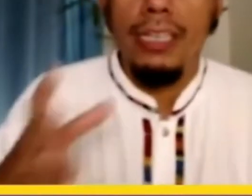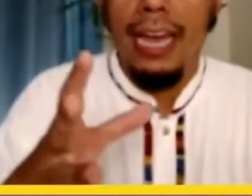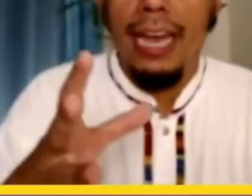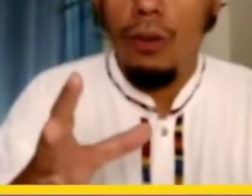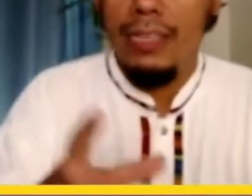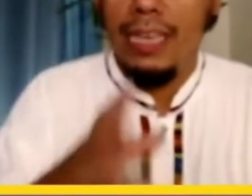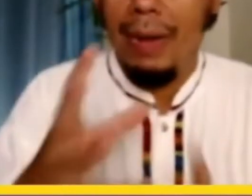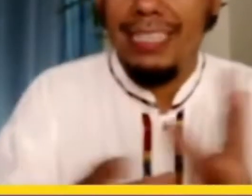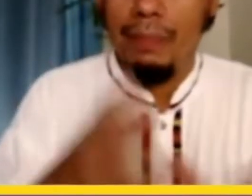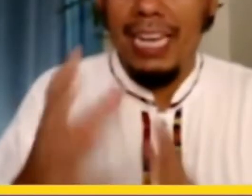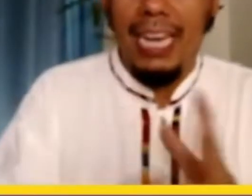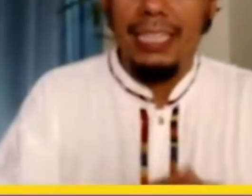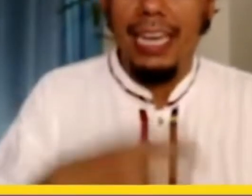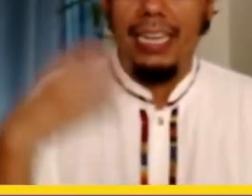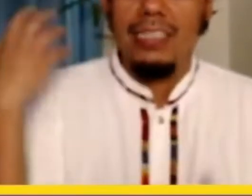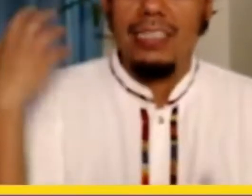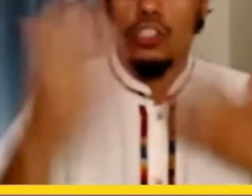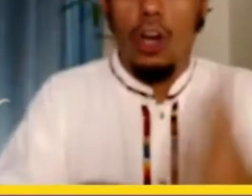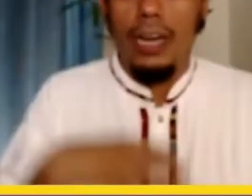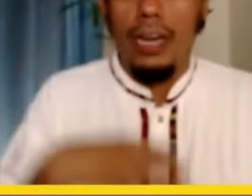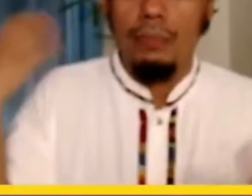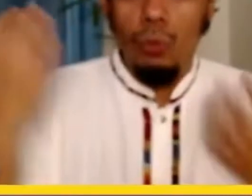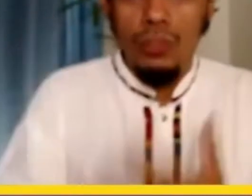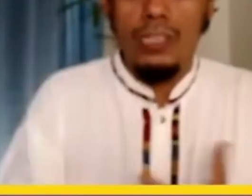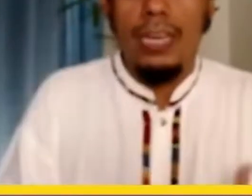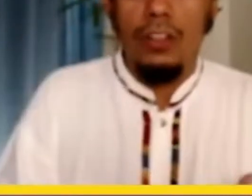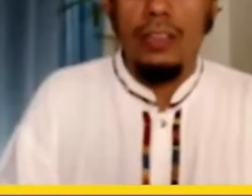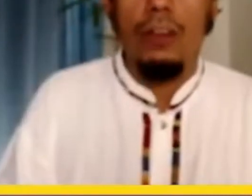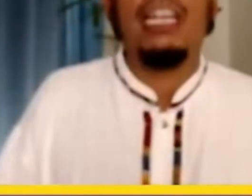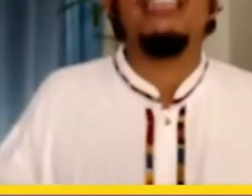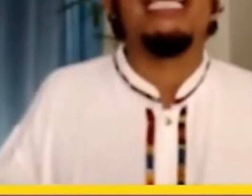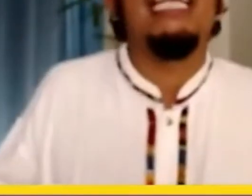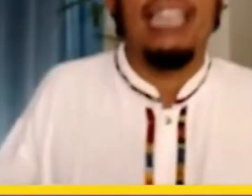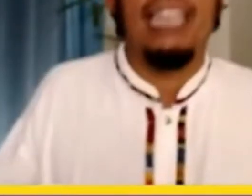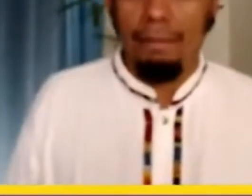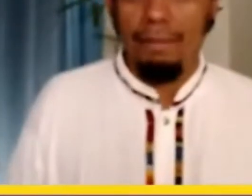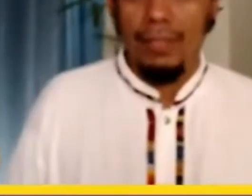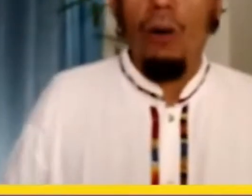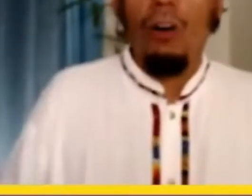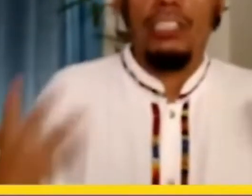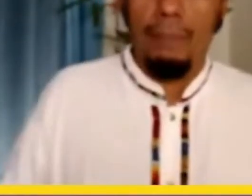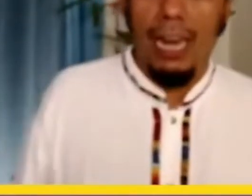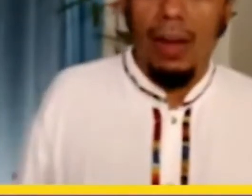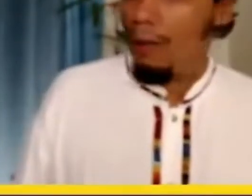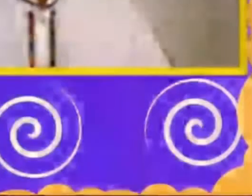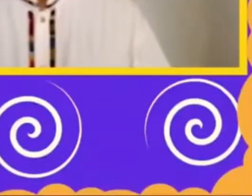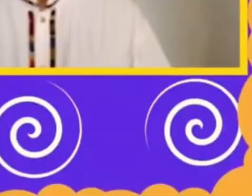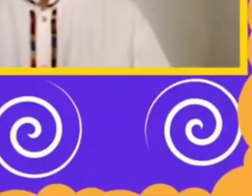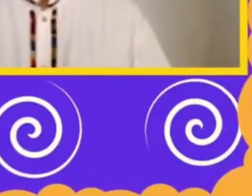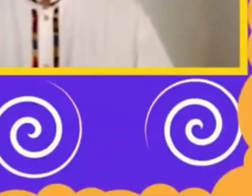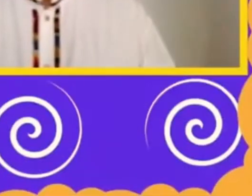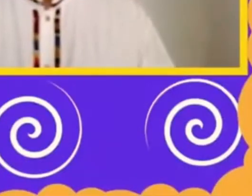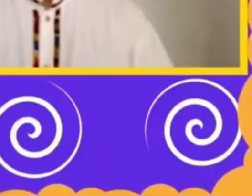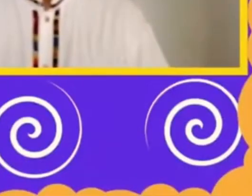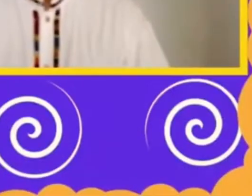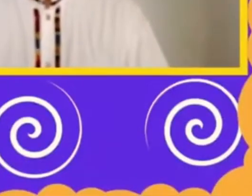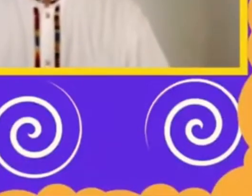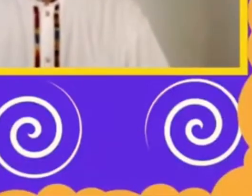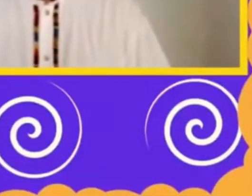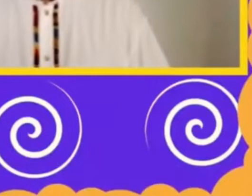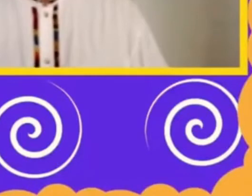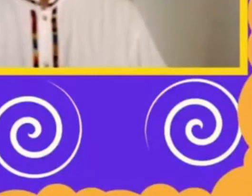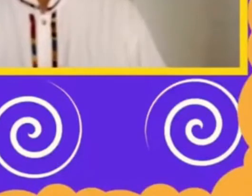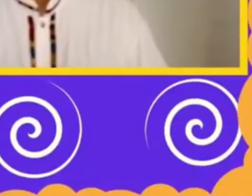o pessoal quiser Conhecer mais das brincadeiras, histórias, músicas Nossa, aonde que a gente tem que entrar? Aonde, Jamelão? Mas pra conhecer mais